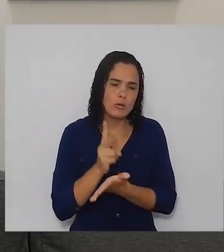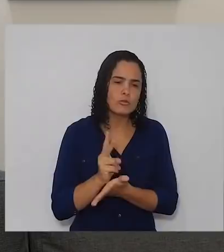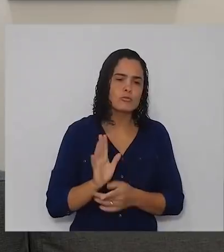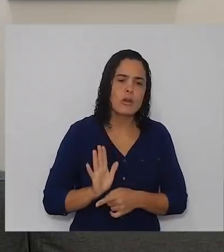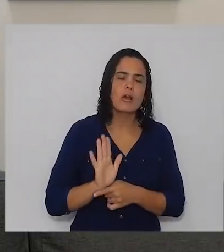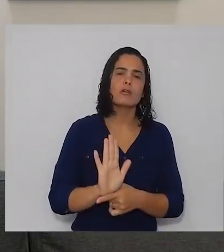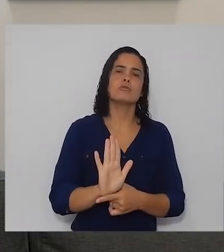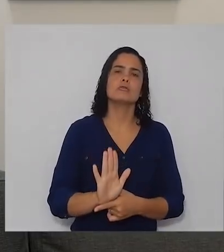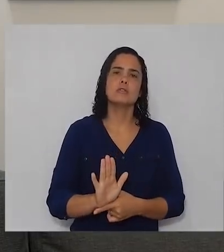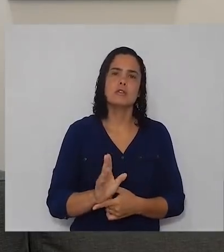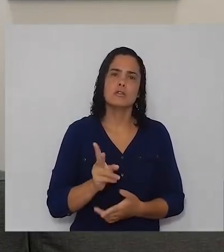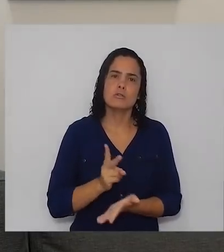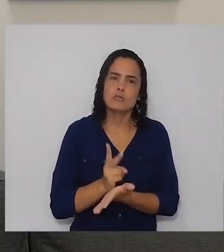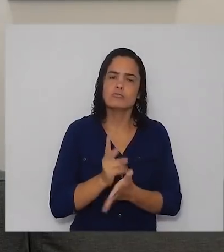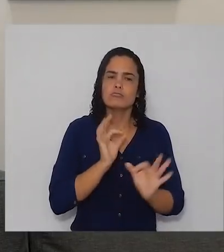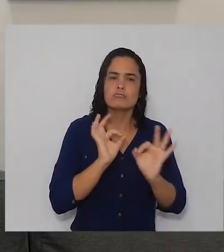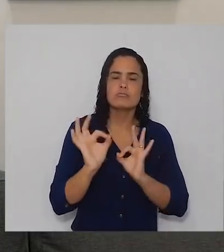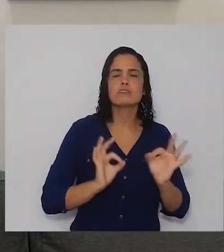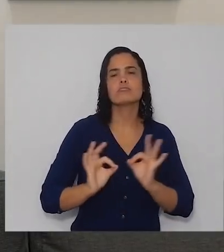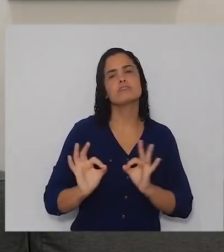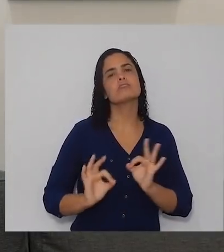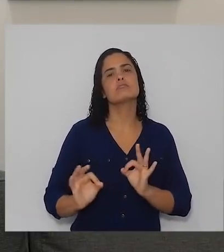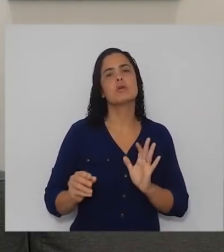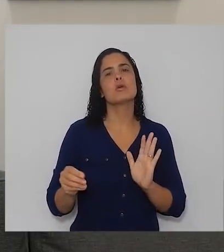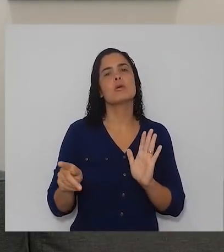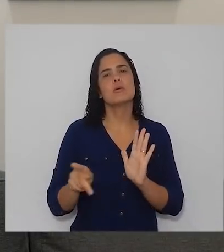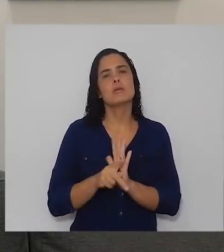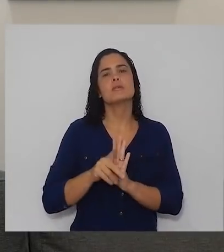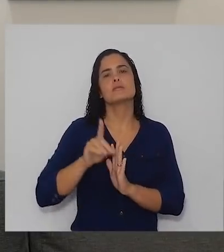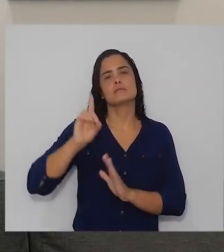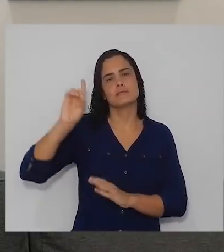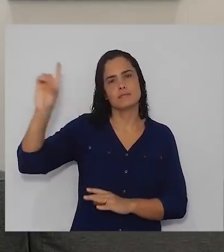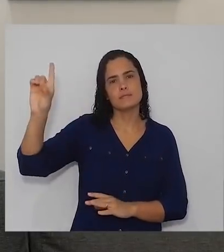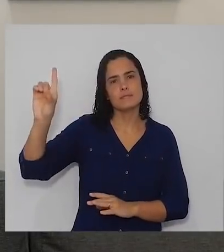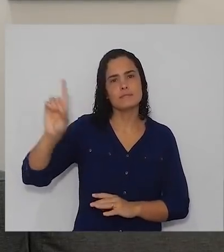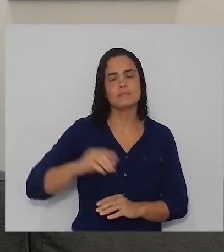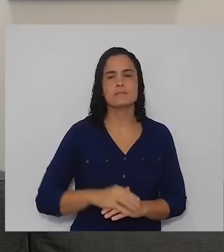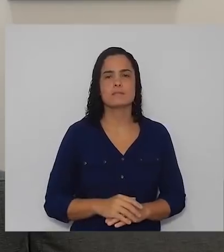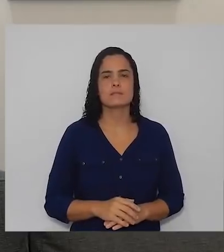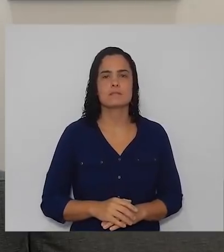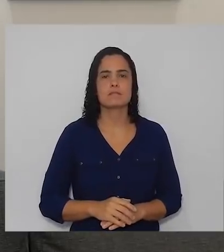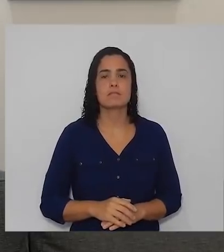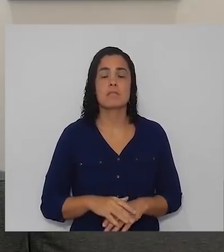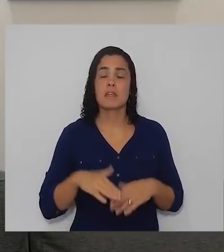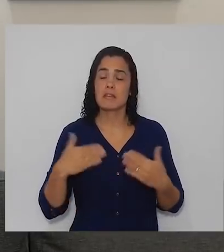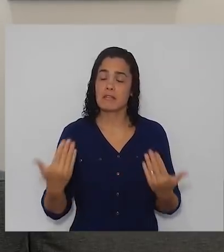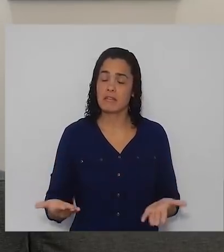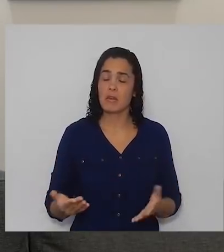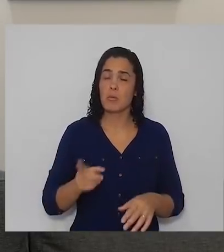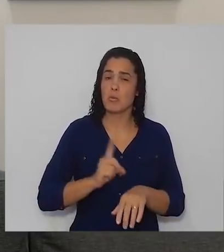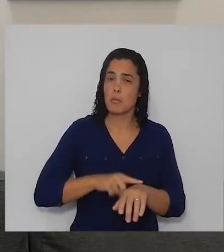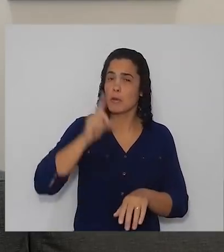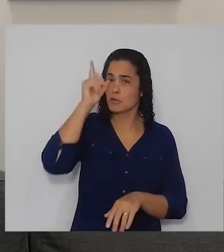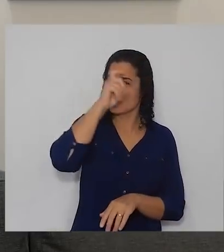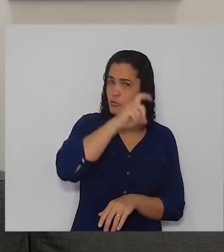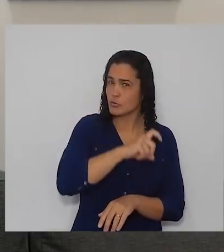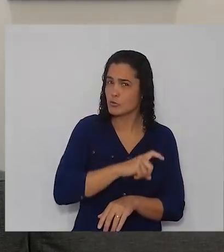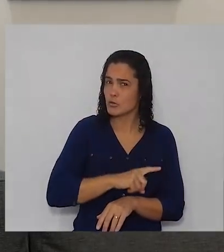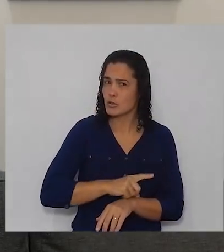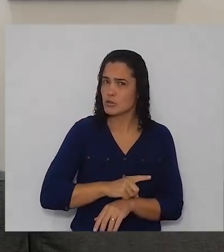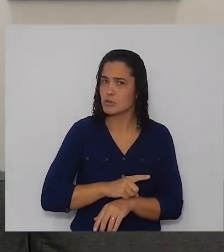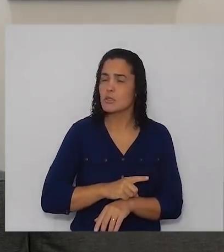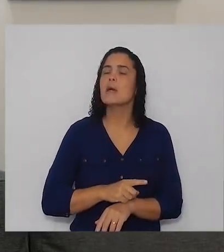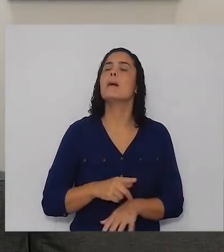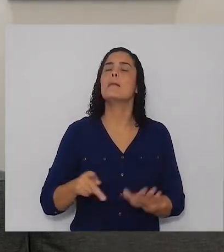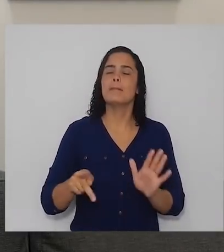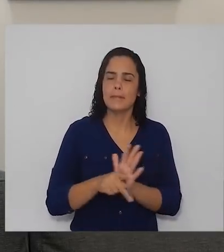secou, primeiro que ele não cancelou os planos de Deus, ao contrário, riachos secos fazem parte